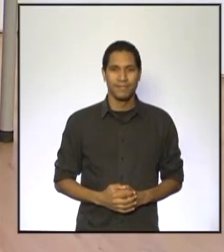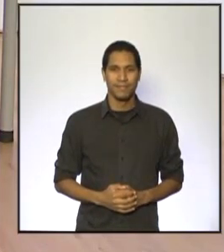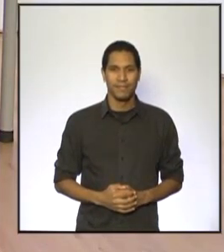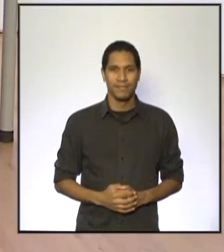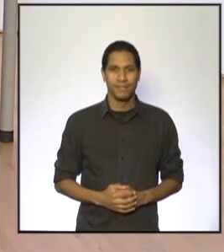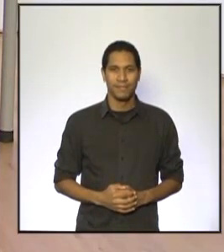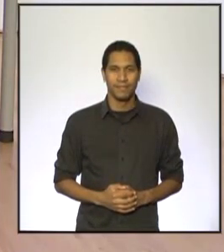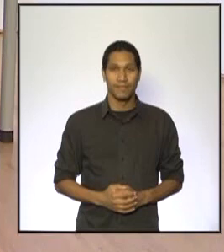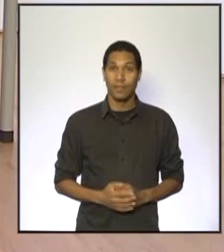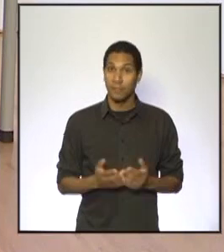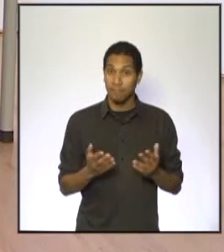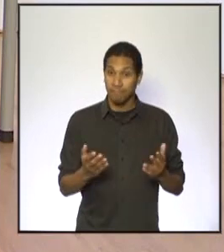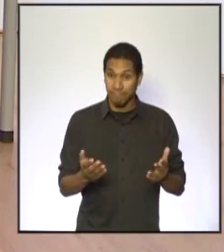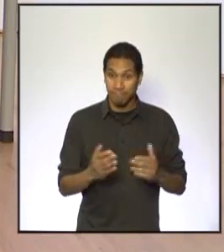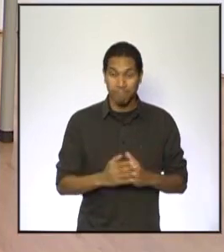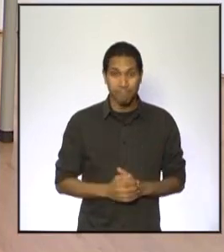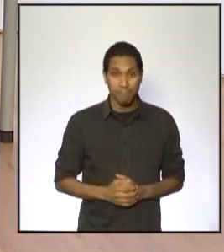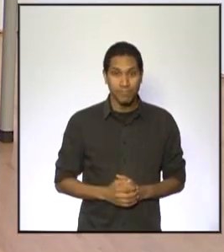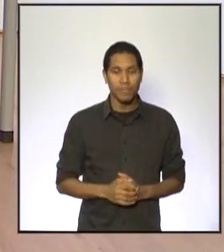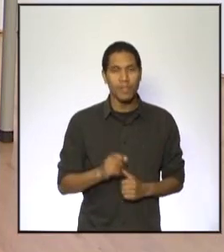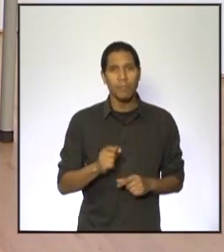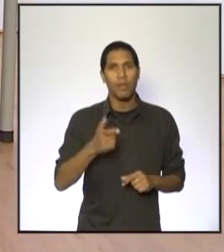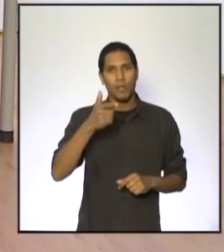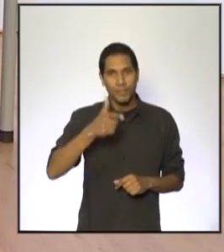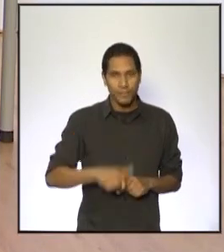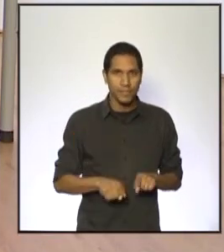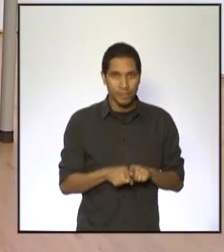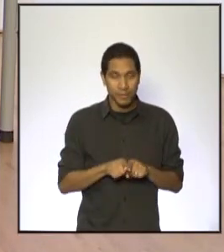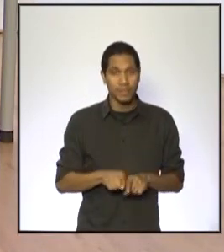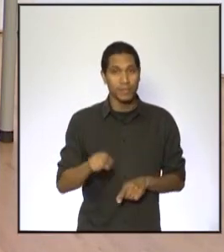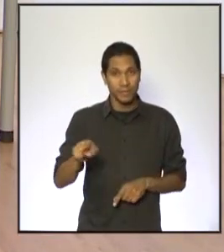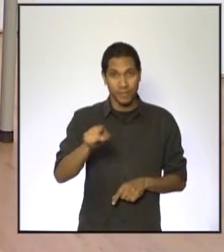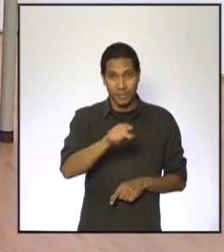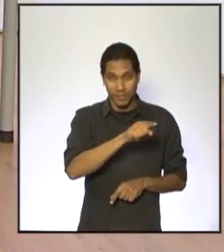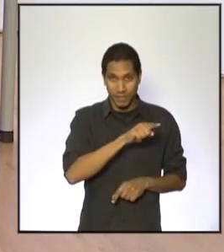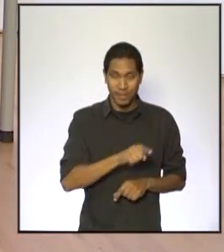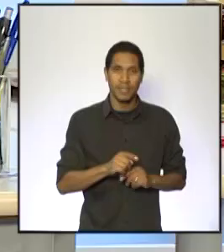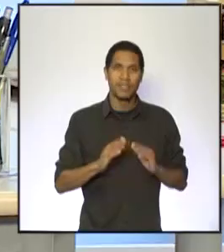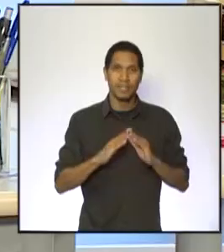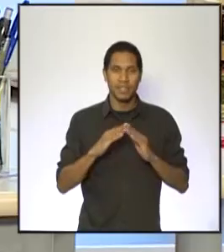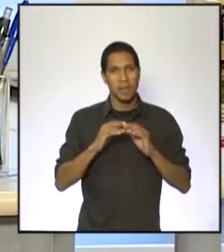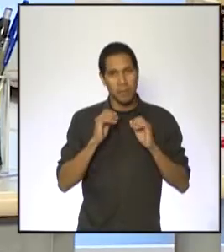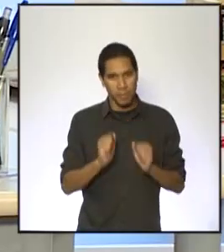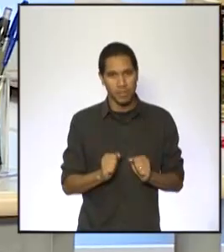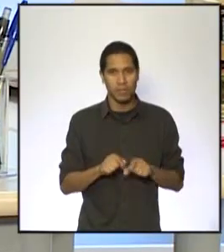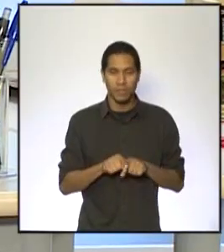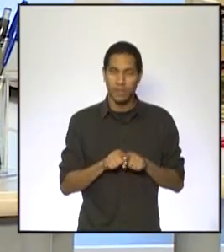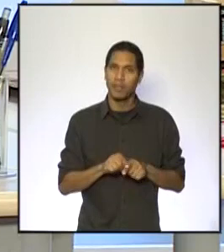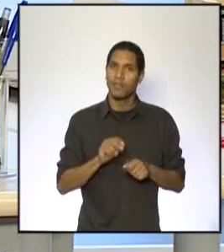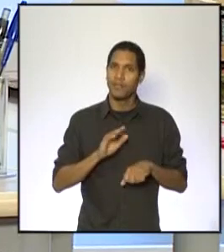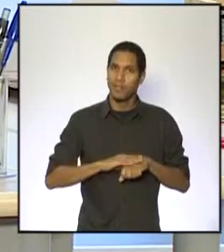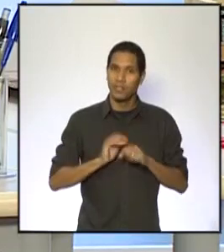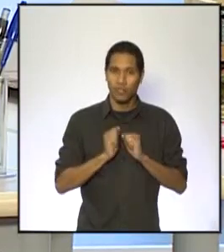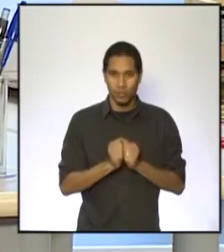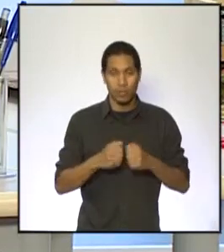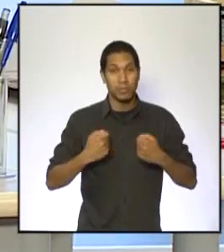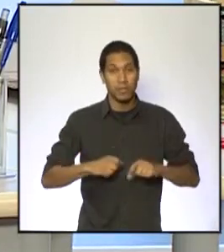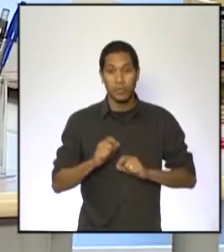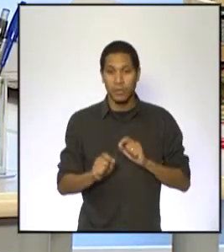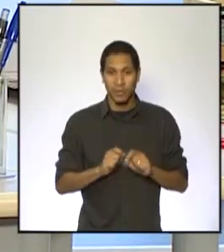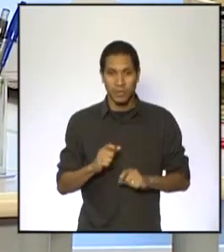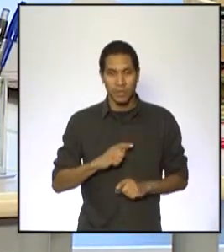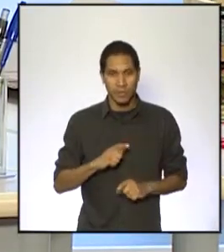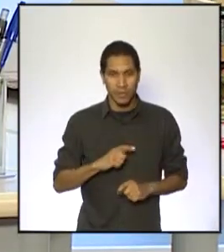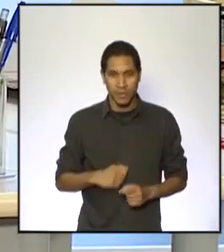Então, vamos repetir mais uma vez para que você de casa, possa me acompanhar. Vocês vão precisar